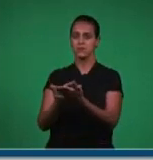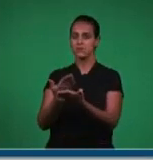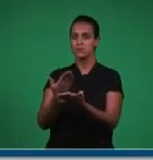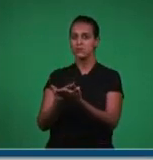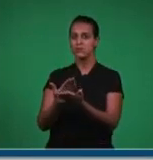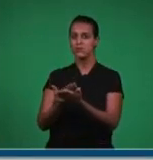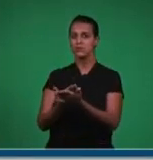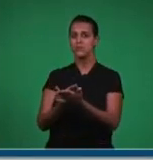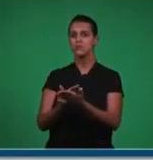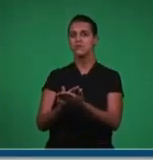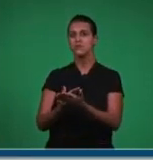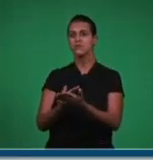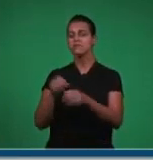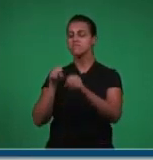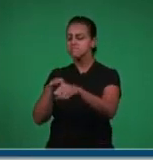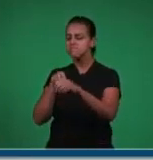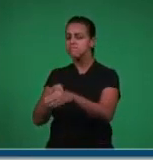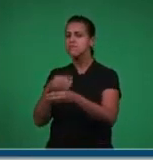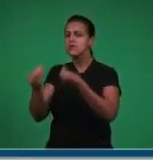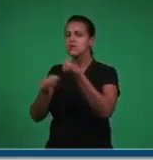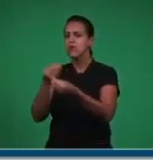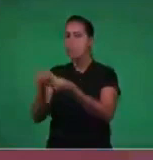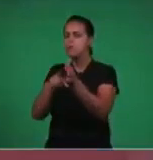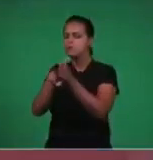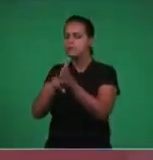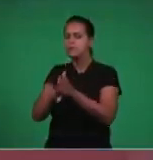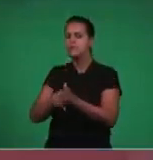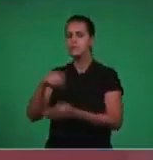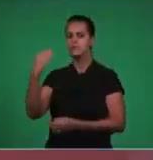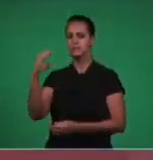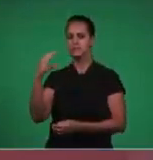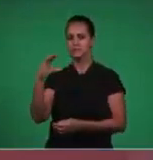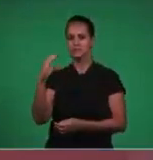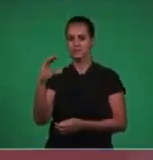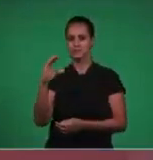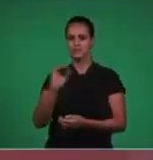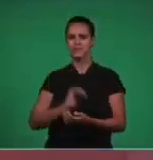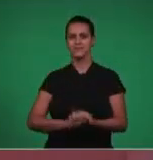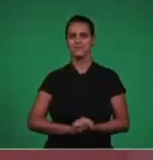ciências por investigação. Dr. William vai estar com a palavra.